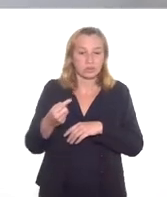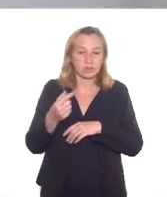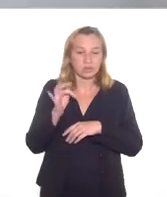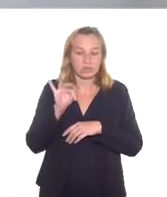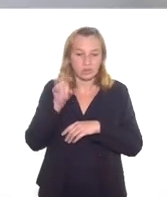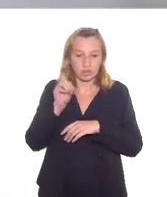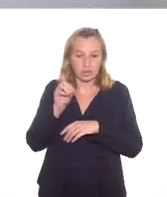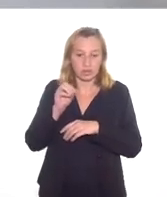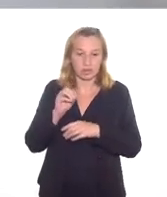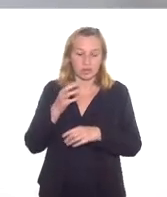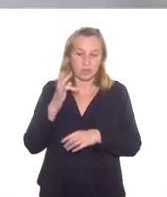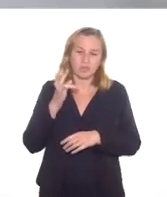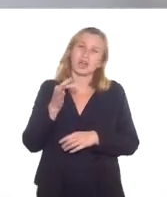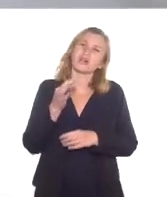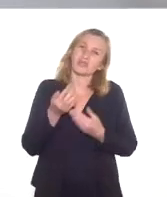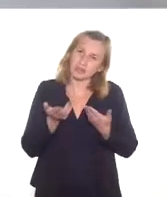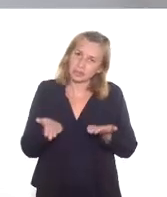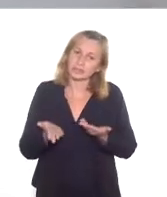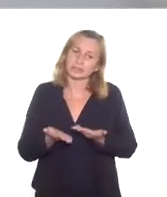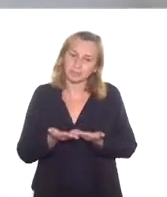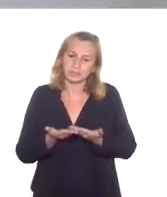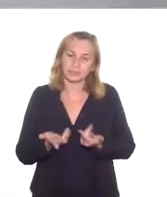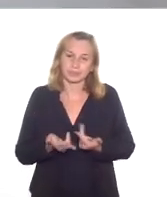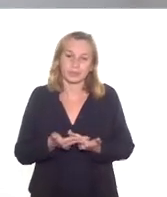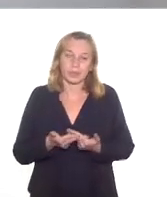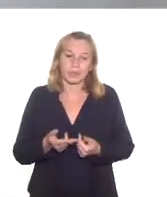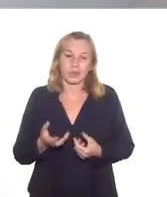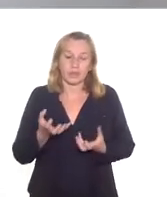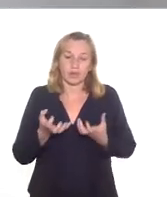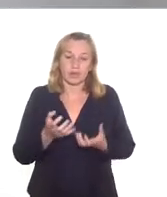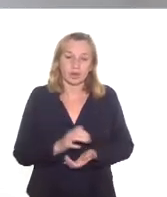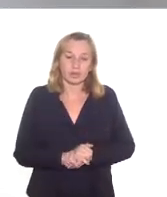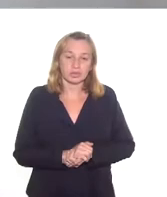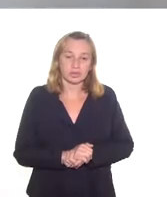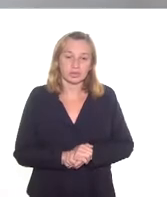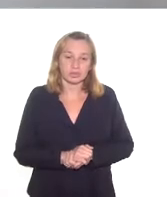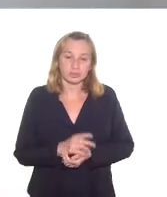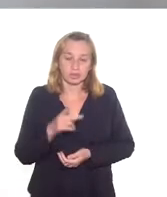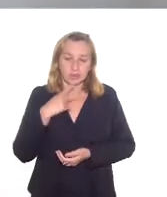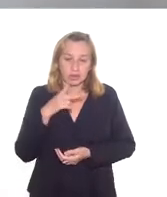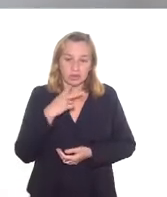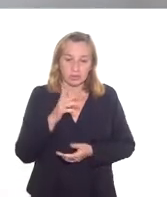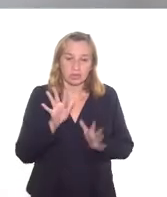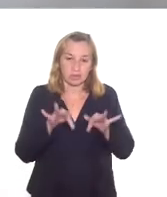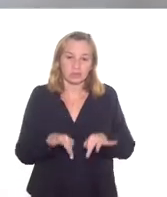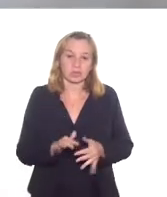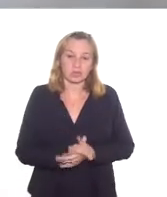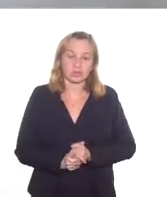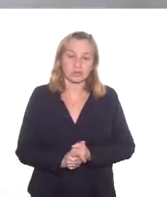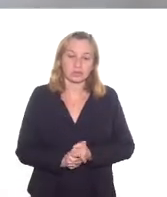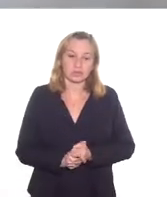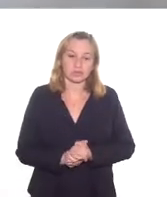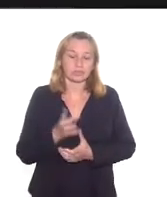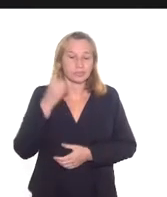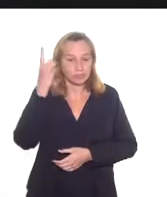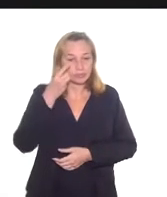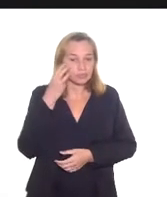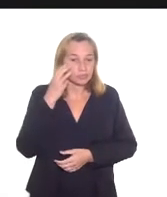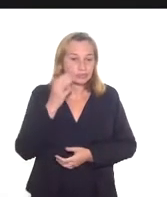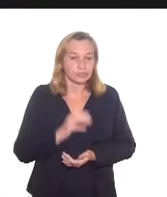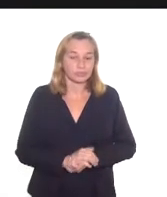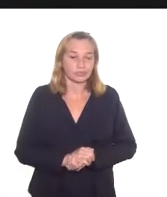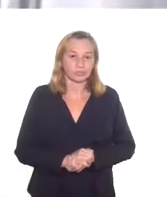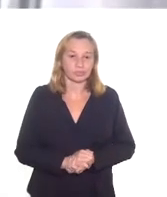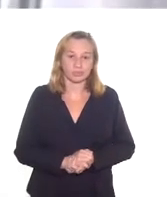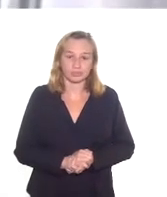Flávio. Breve, por favor, que eu quero fazer uma consideração aqui importante ao final aqui. Deputado Valdec. Senhor